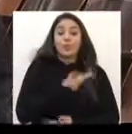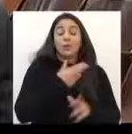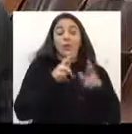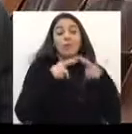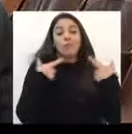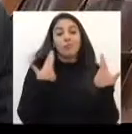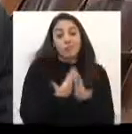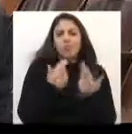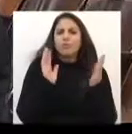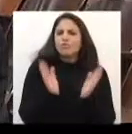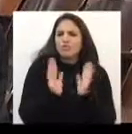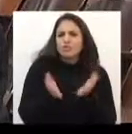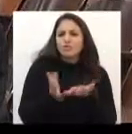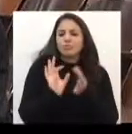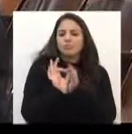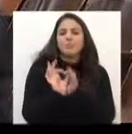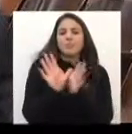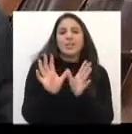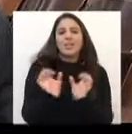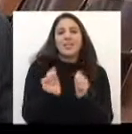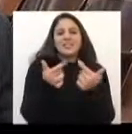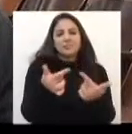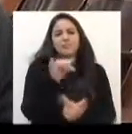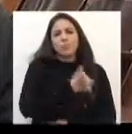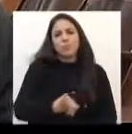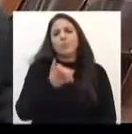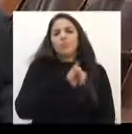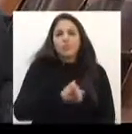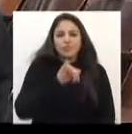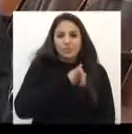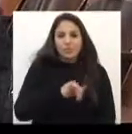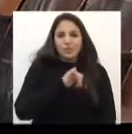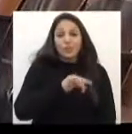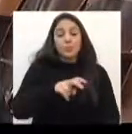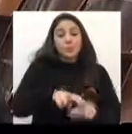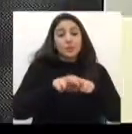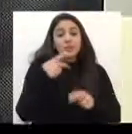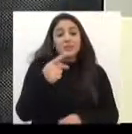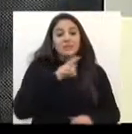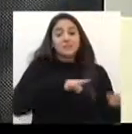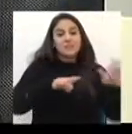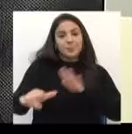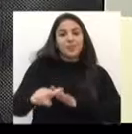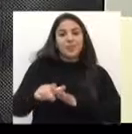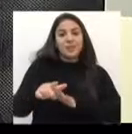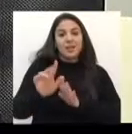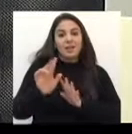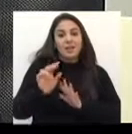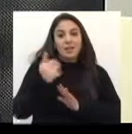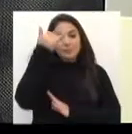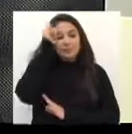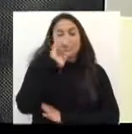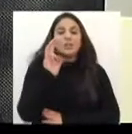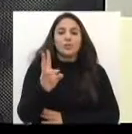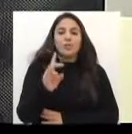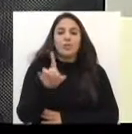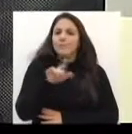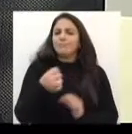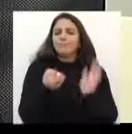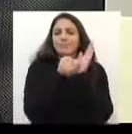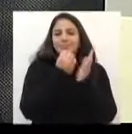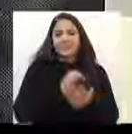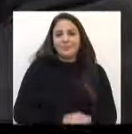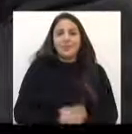já deliberamos algumas ações importantes e essa semana antidroga é um marco. O parlamentar também destacou a importância